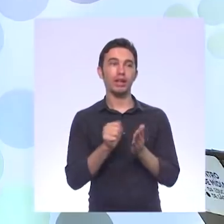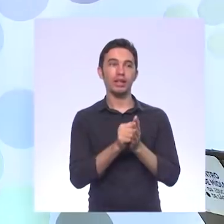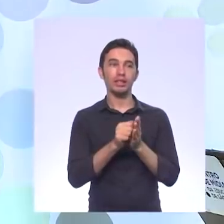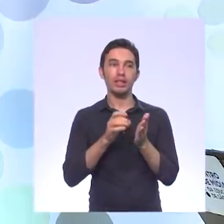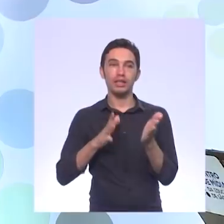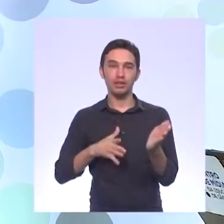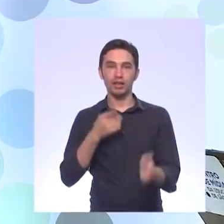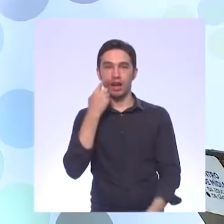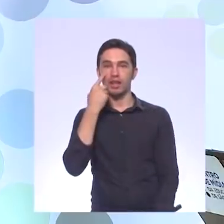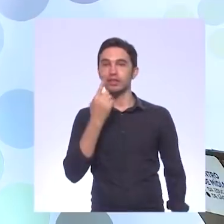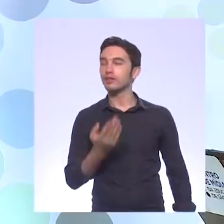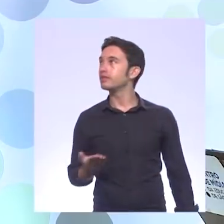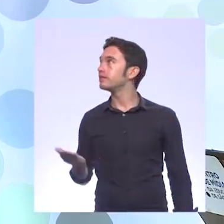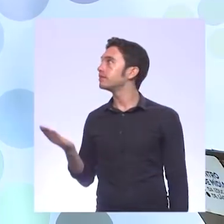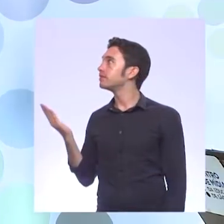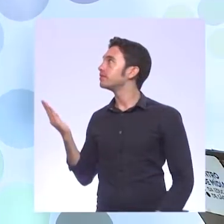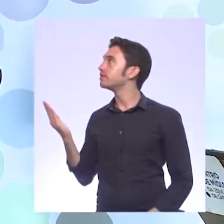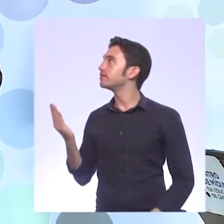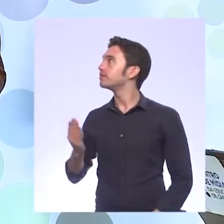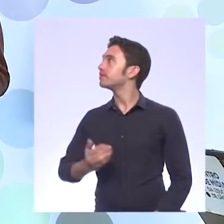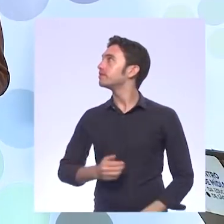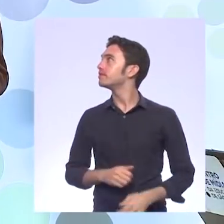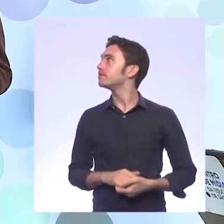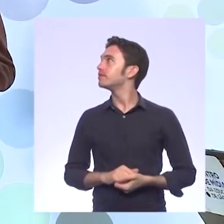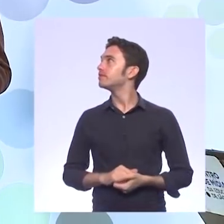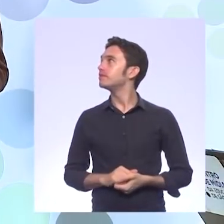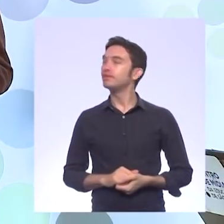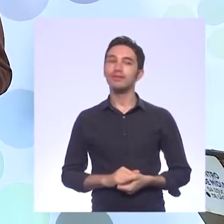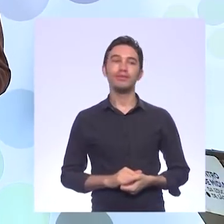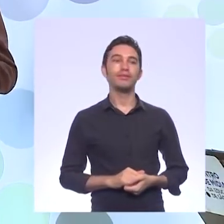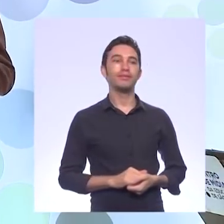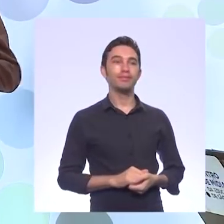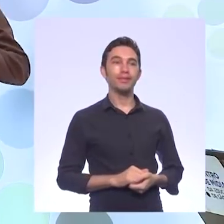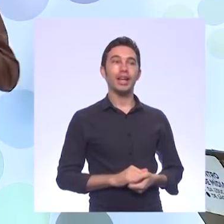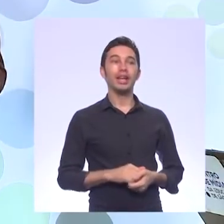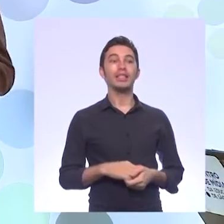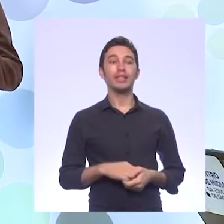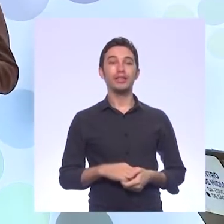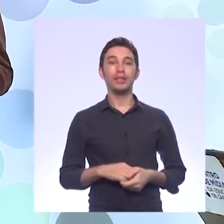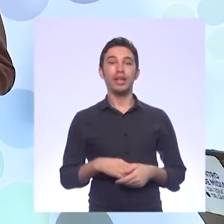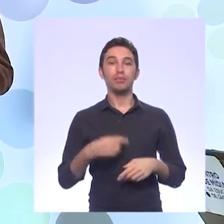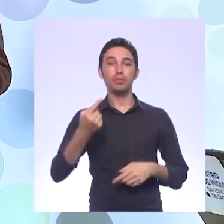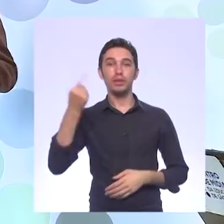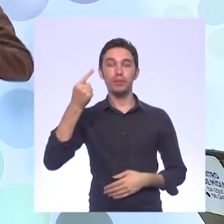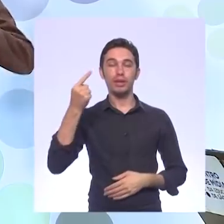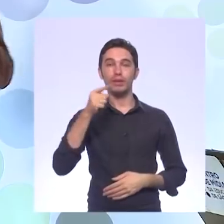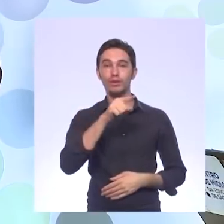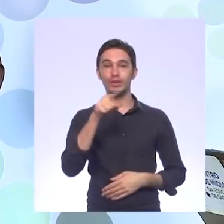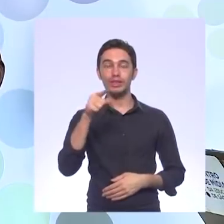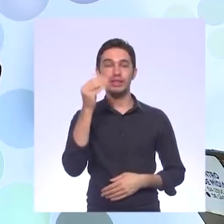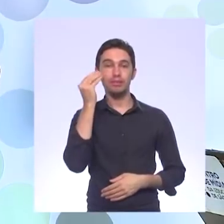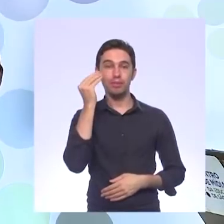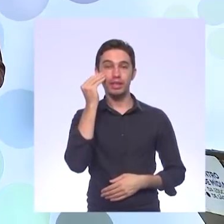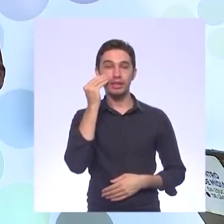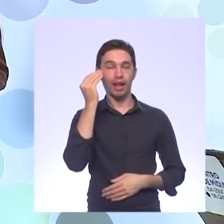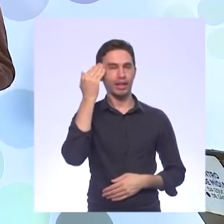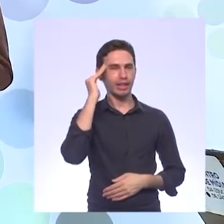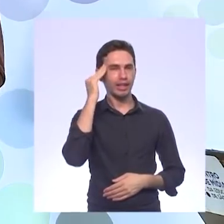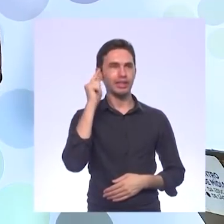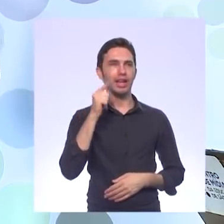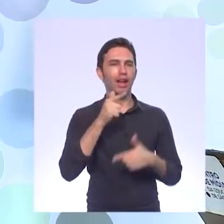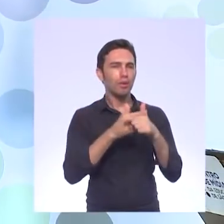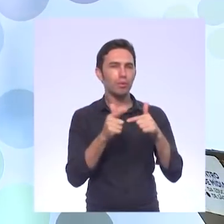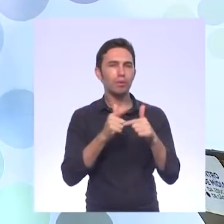aqui o passei demais tem uma atividade para vocês que é para vocês primeiro a gente tem que tentar entender o problema